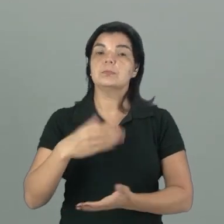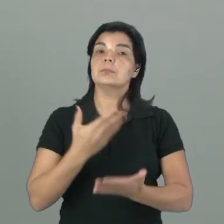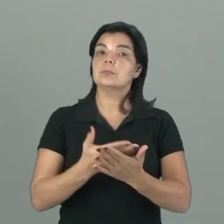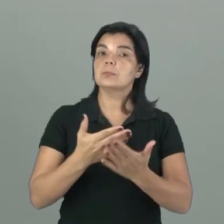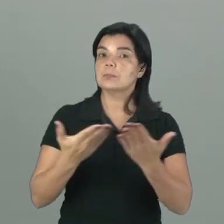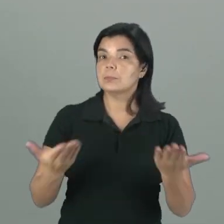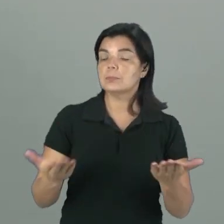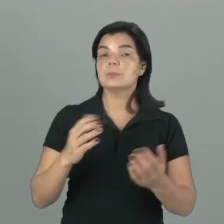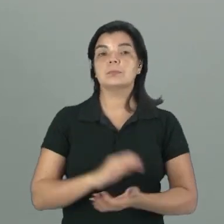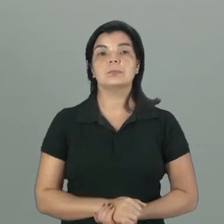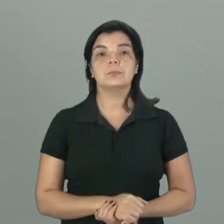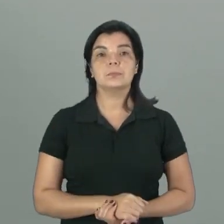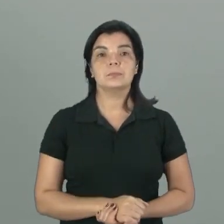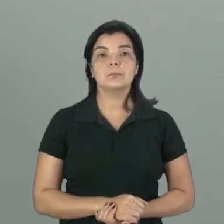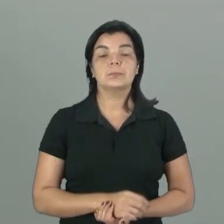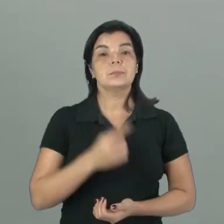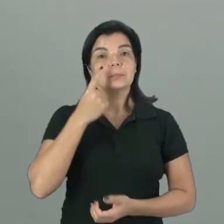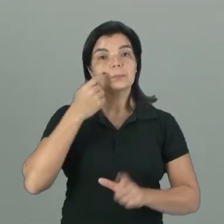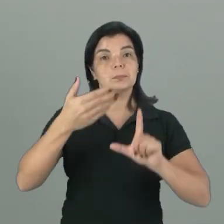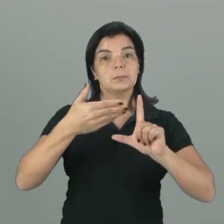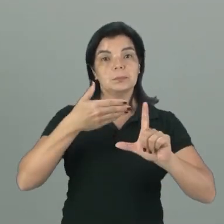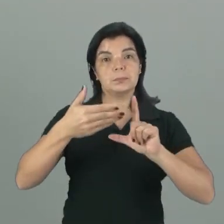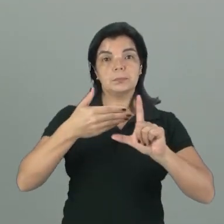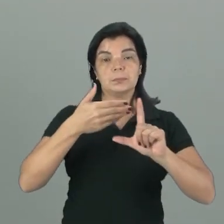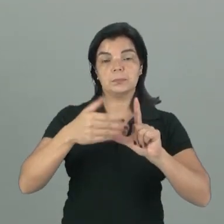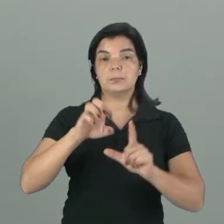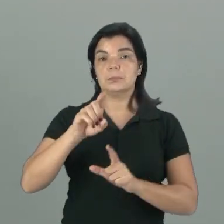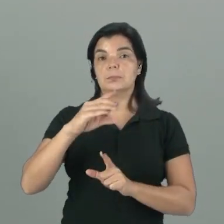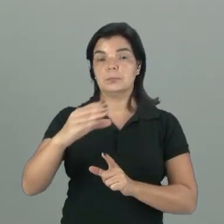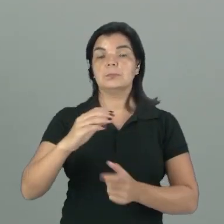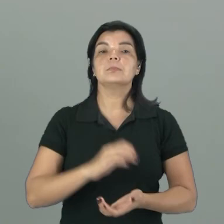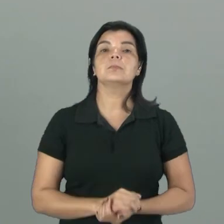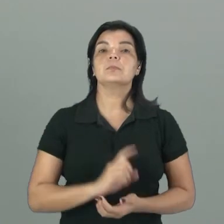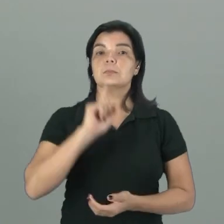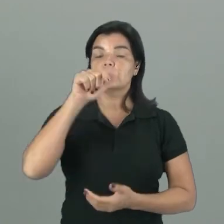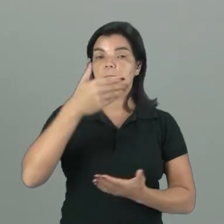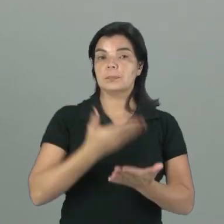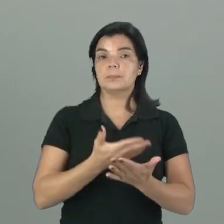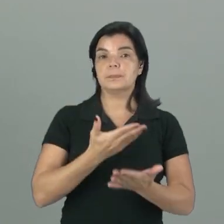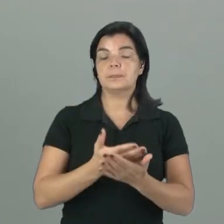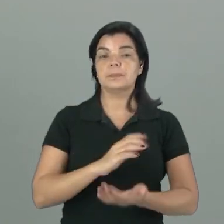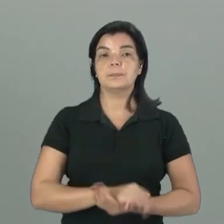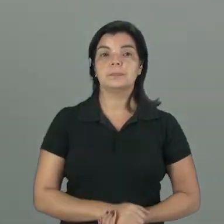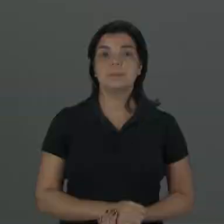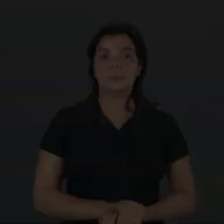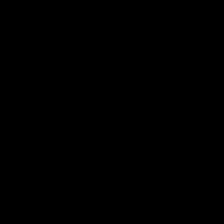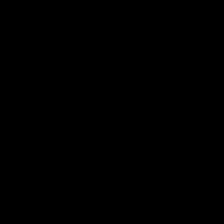nossa aula de hoje. Vocês podem acessá-la mais vezes lá na plataforma Eduque. Até a próxima aula!